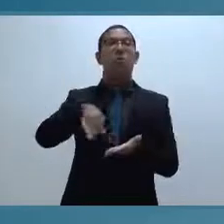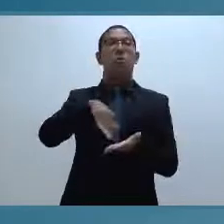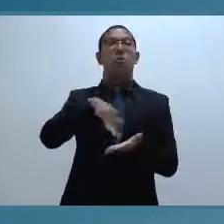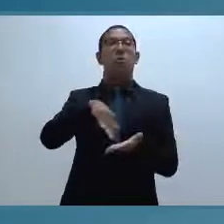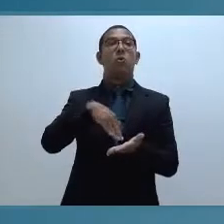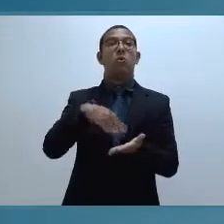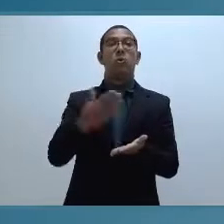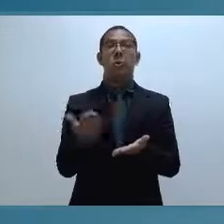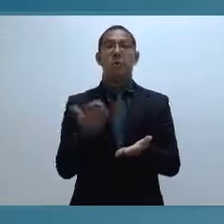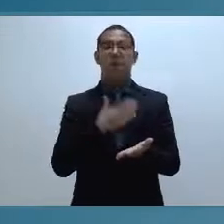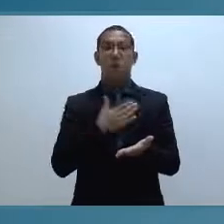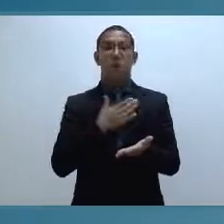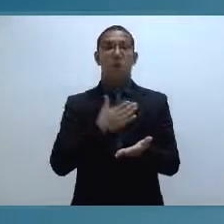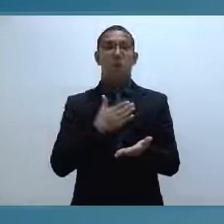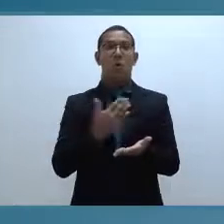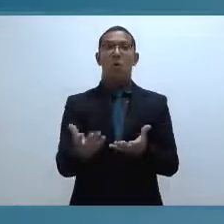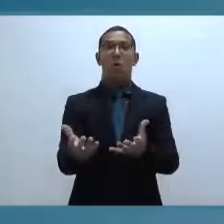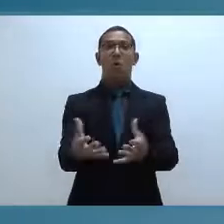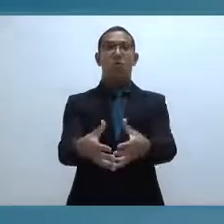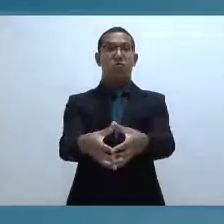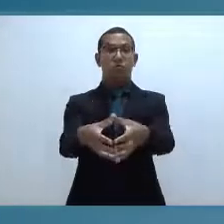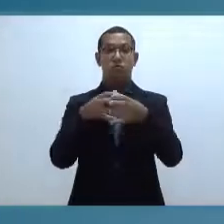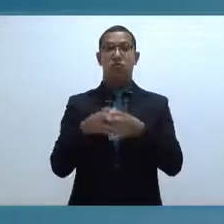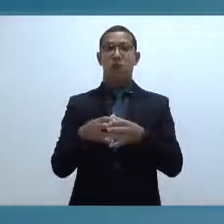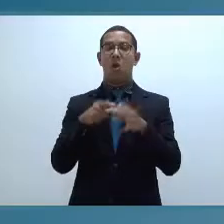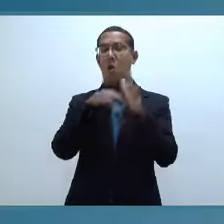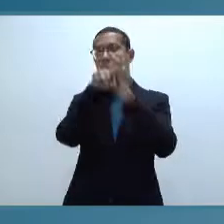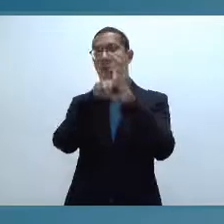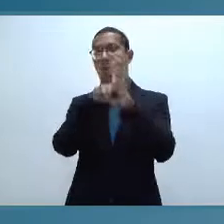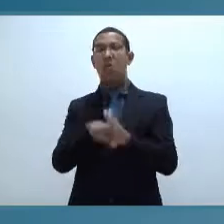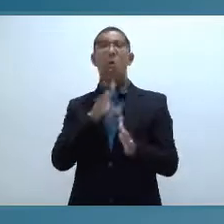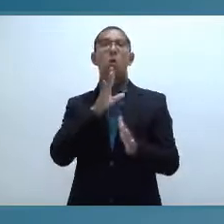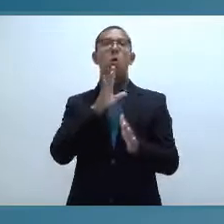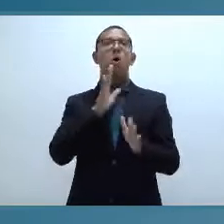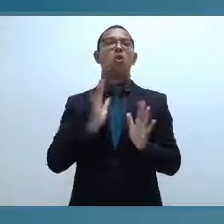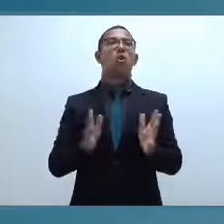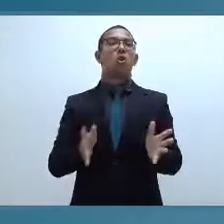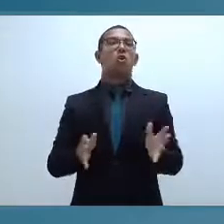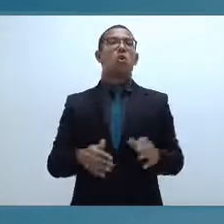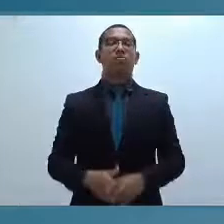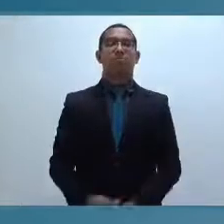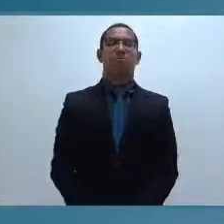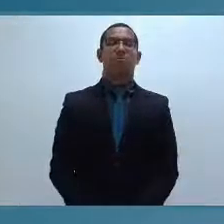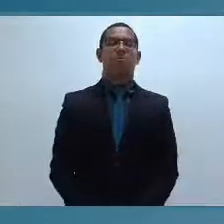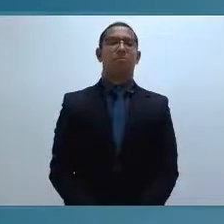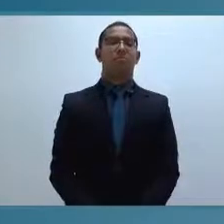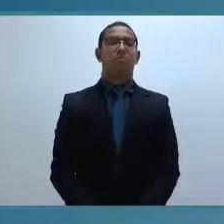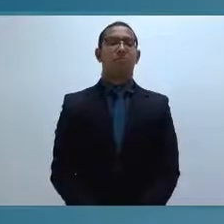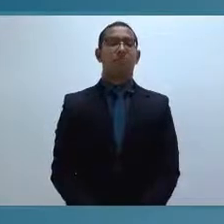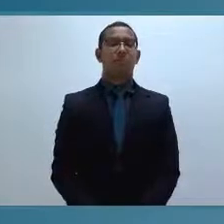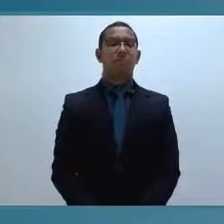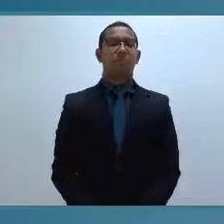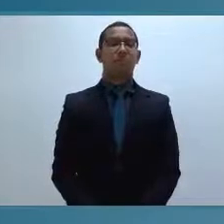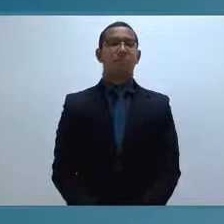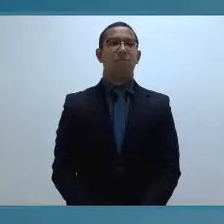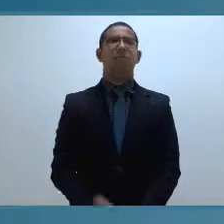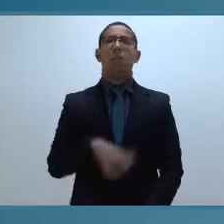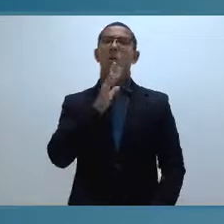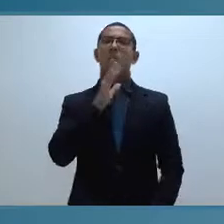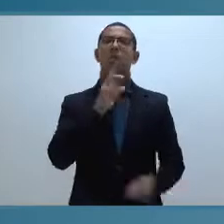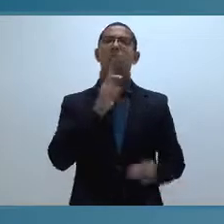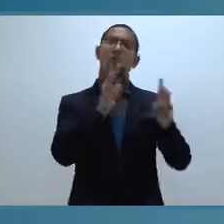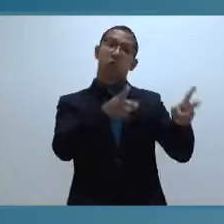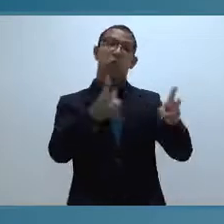trabalho, né, sob a coordenação da desembargadora Rosi. Mas continua, eu entendo perfeitamente, desembargador Cristina, continua